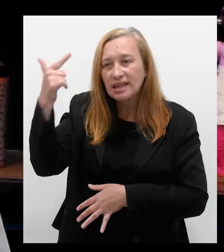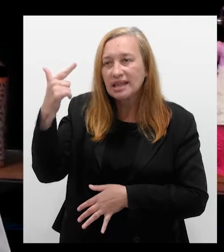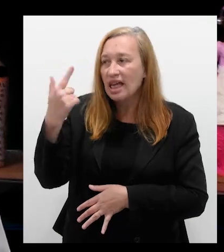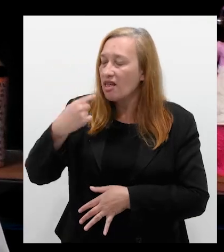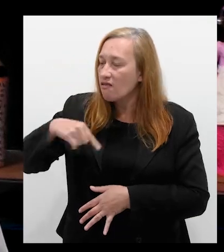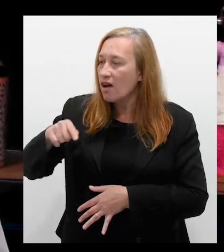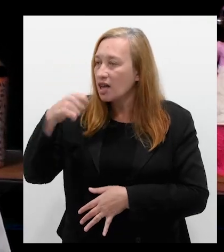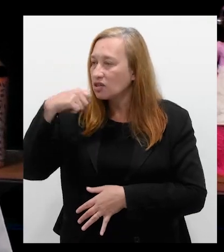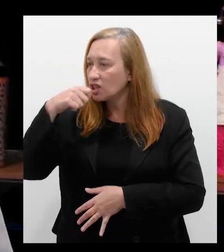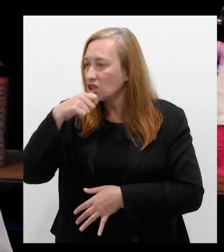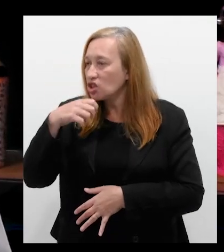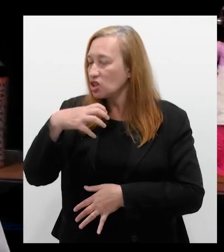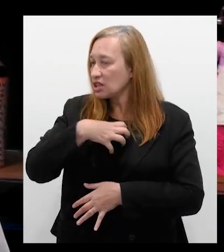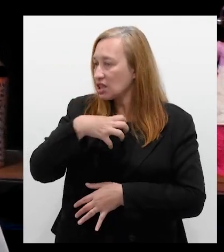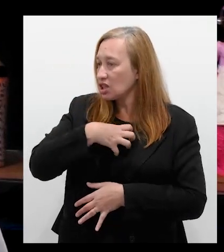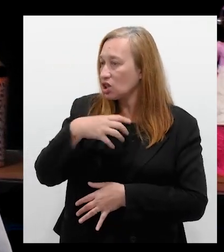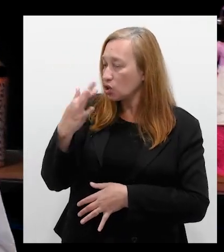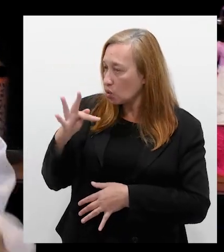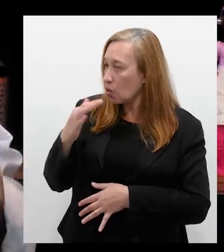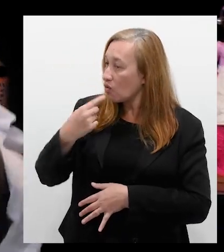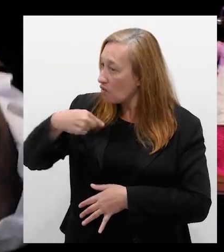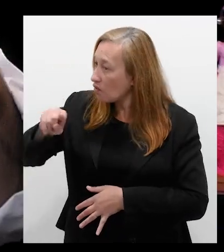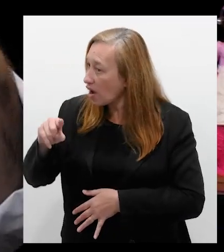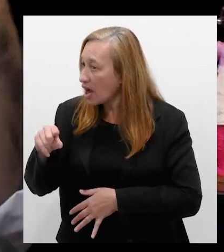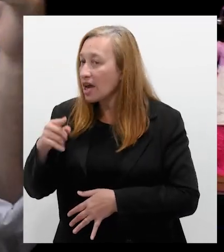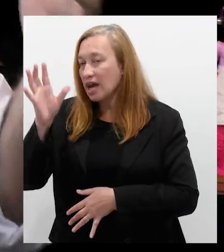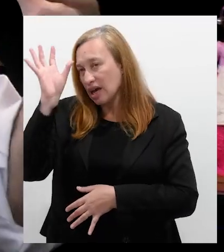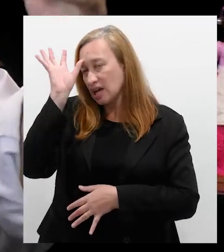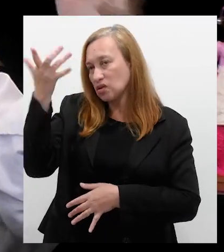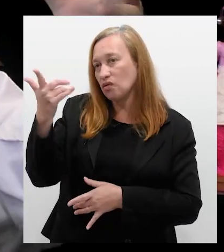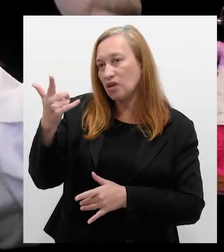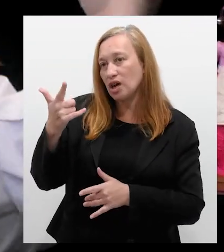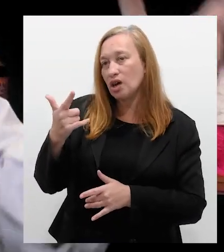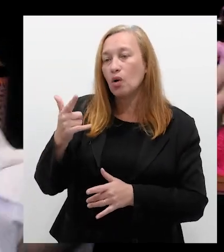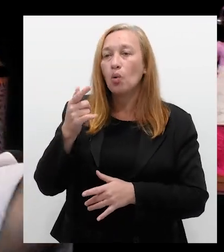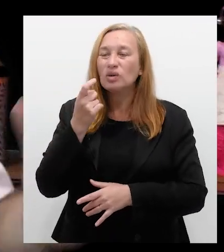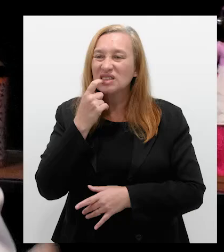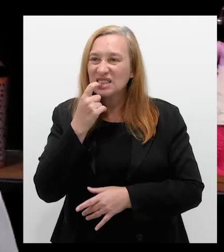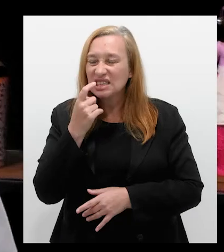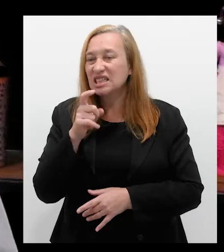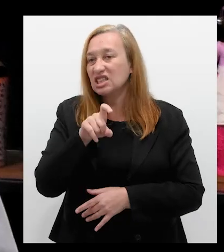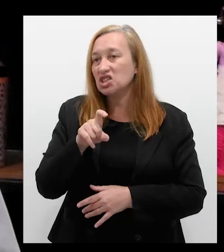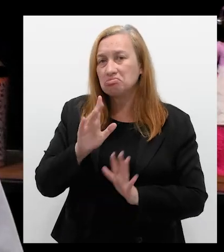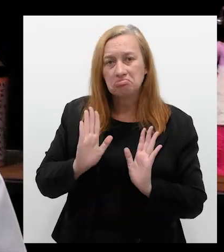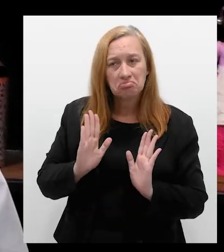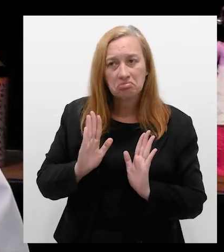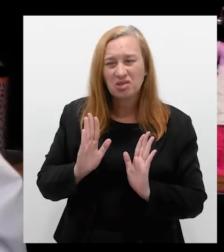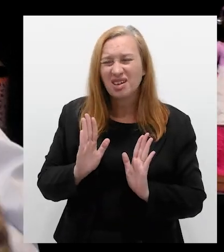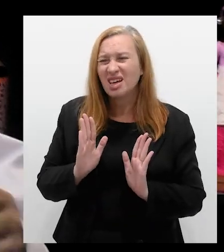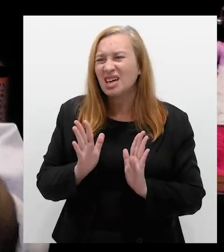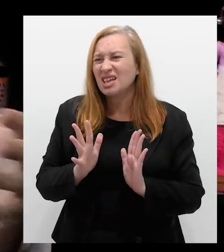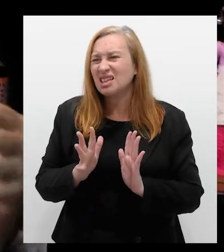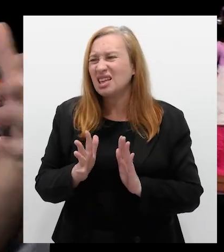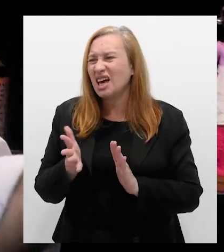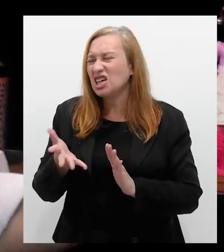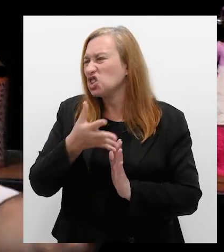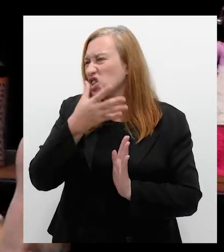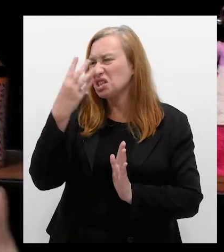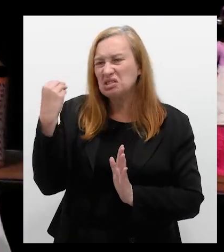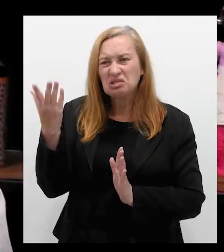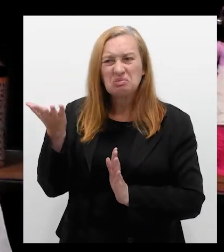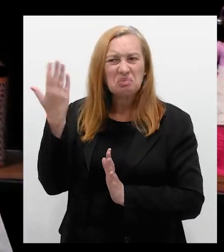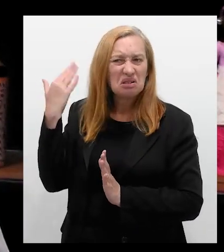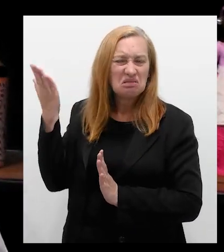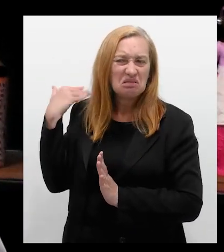de que vai no dentista quando tem dor, ou tem que resolver um dente X. Isso já está ficando muito para trás,